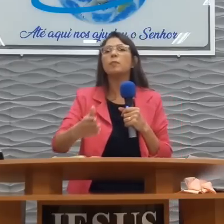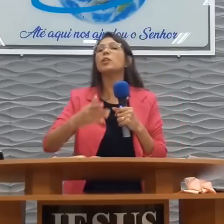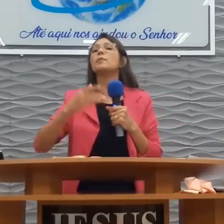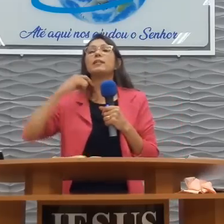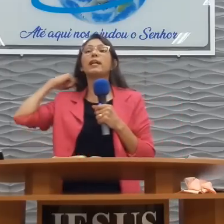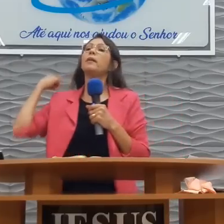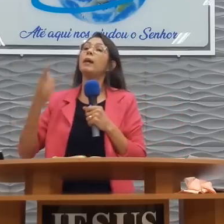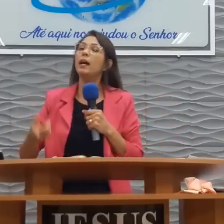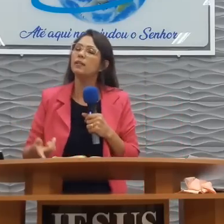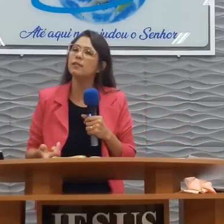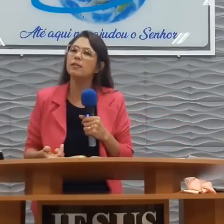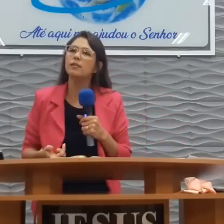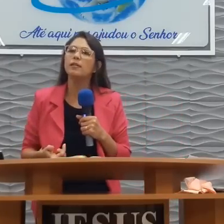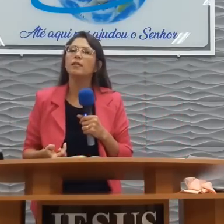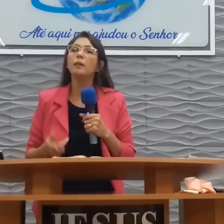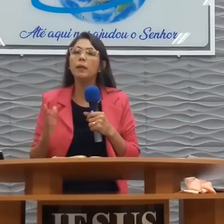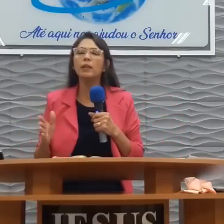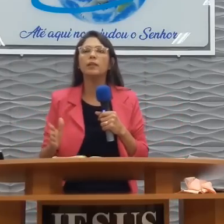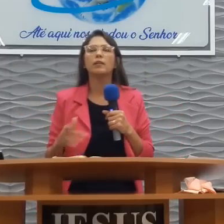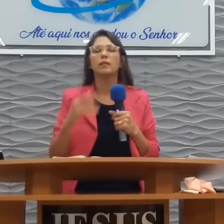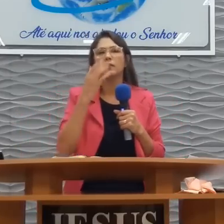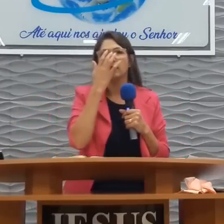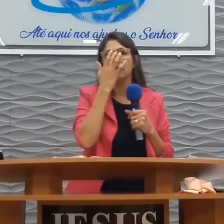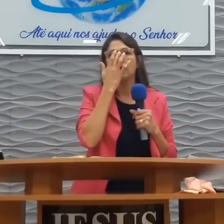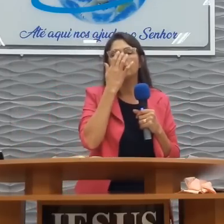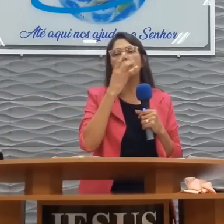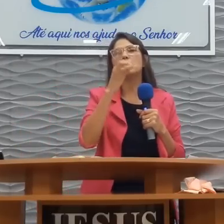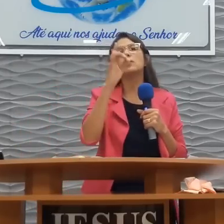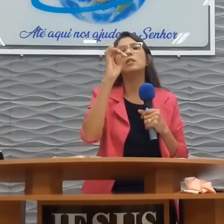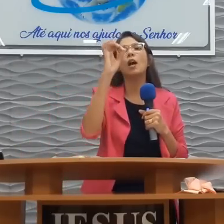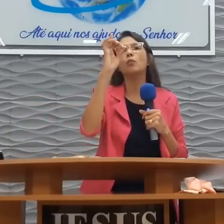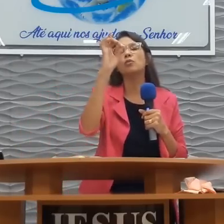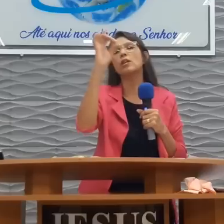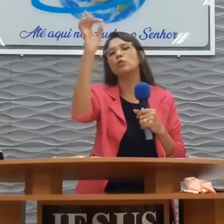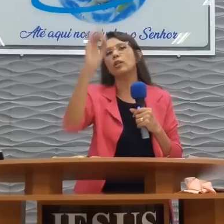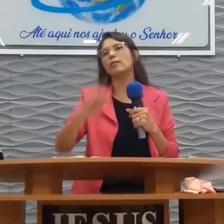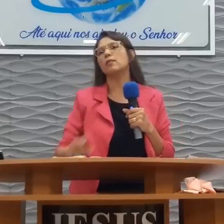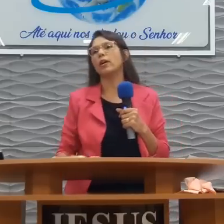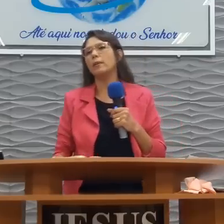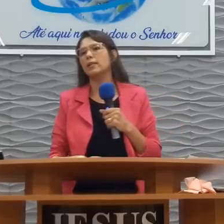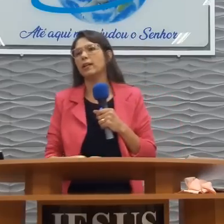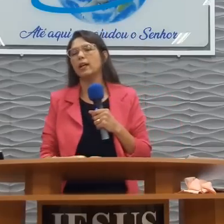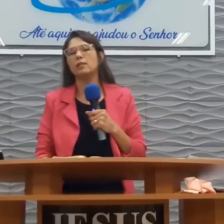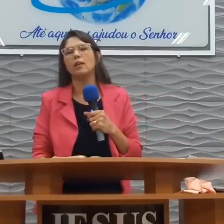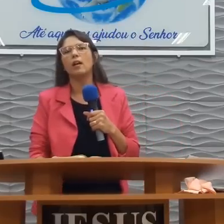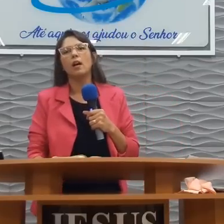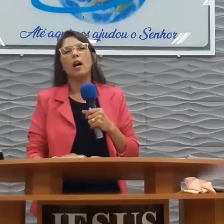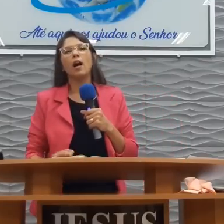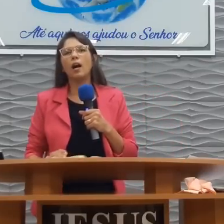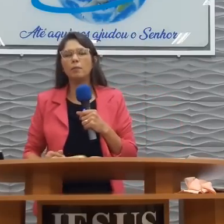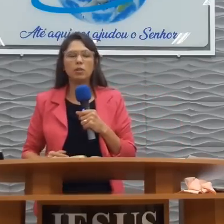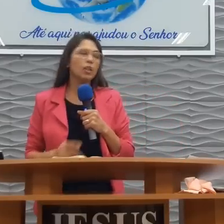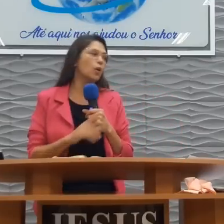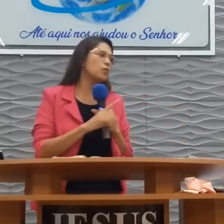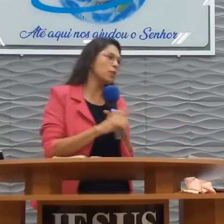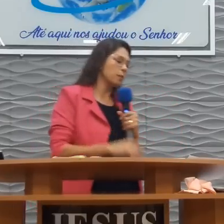Podemos sim, podemos até ganhar mais. Amém. Mas não nos dá o direito de ser o cabeça da casa. Ah, missionária, eu ouço isso,